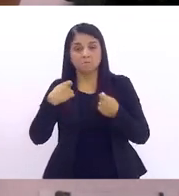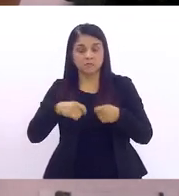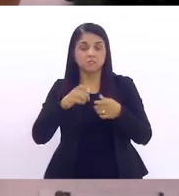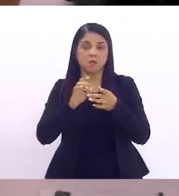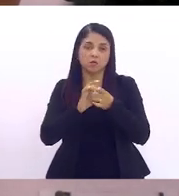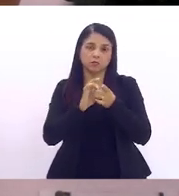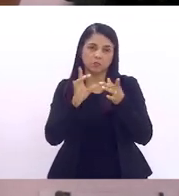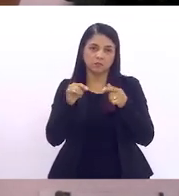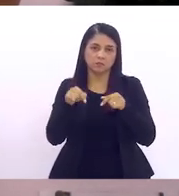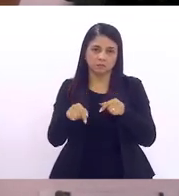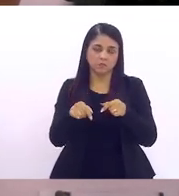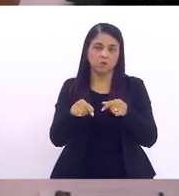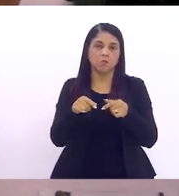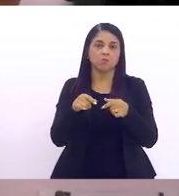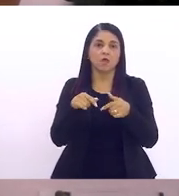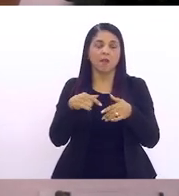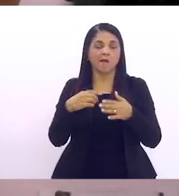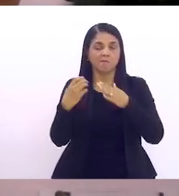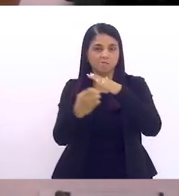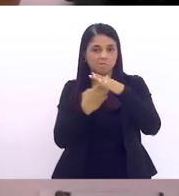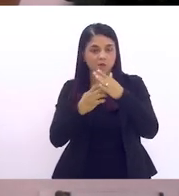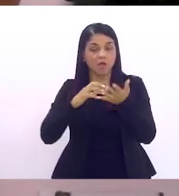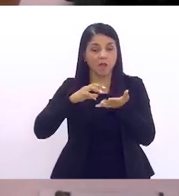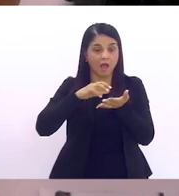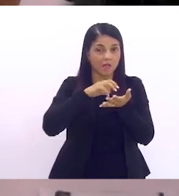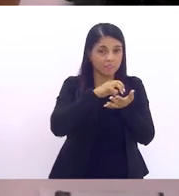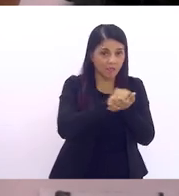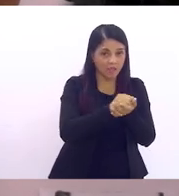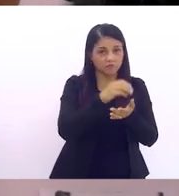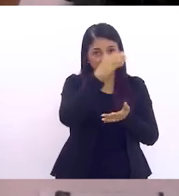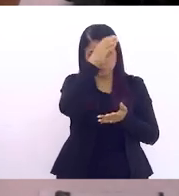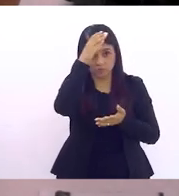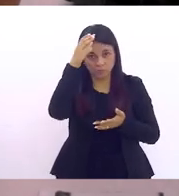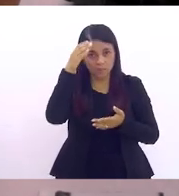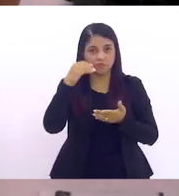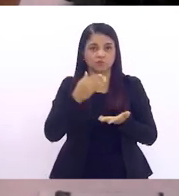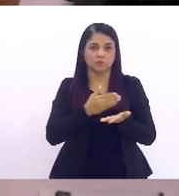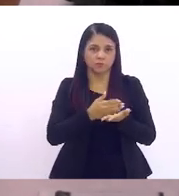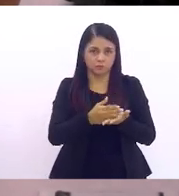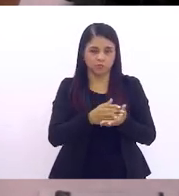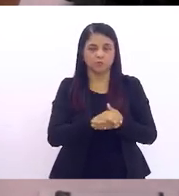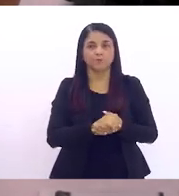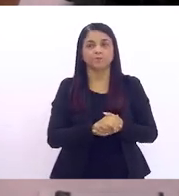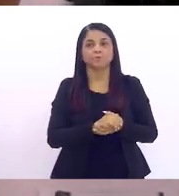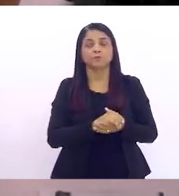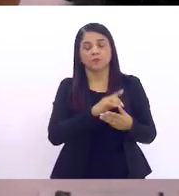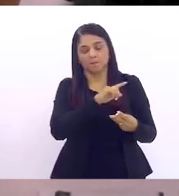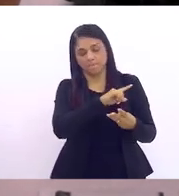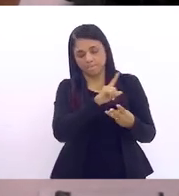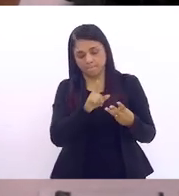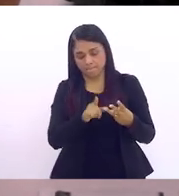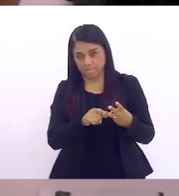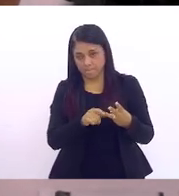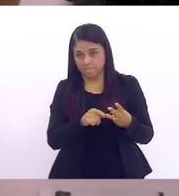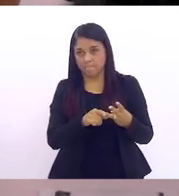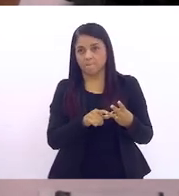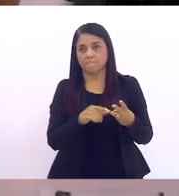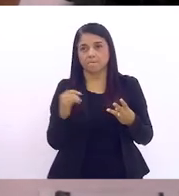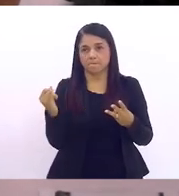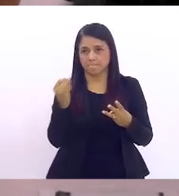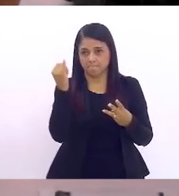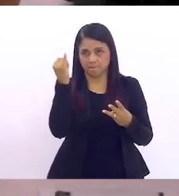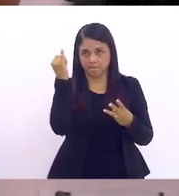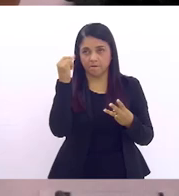isso que a concessionária comeou um processo de Castro pros clientes um outro esclarecimento important Até